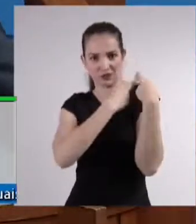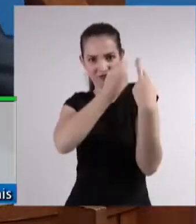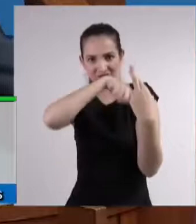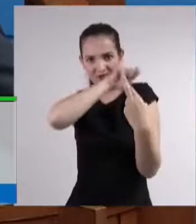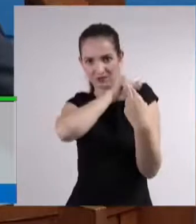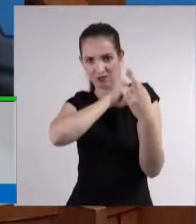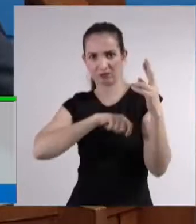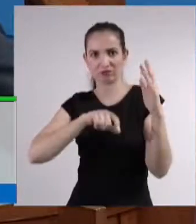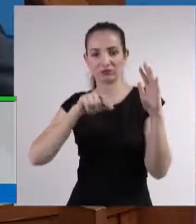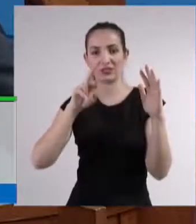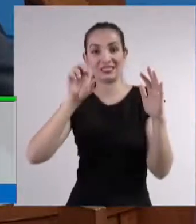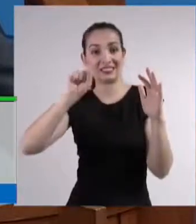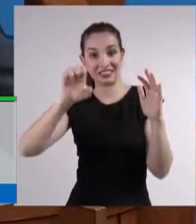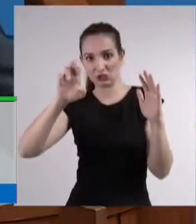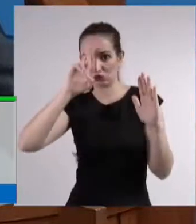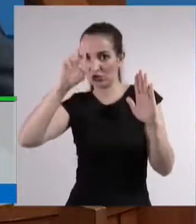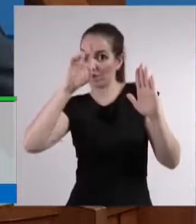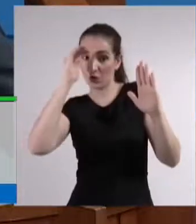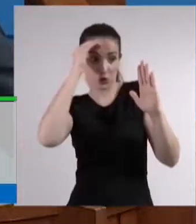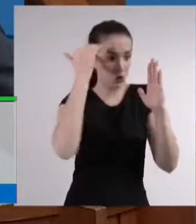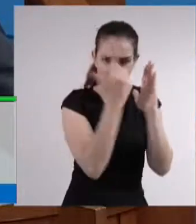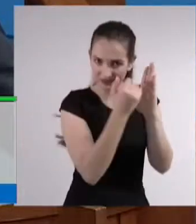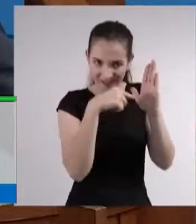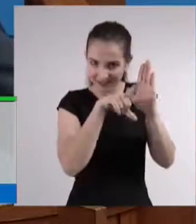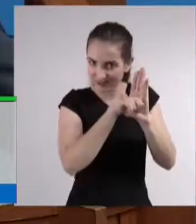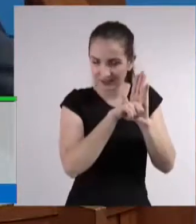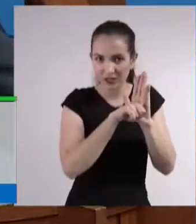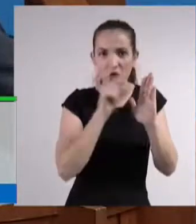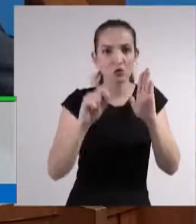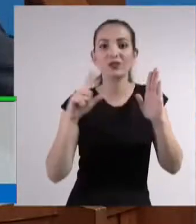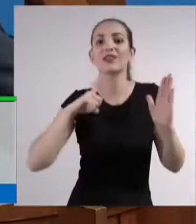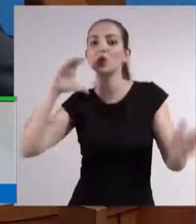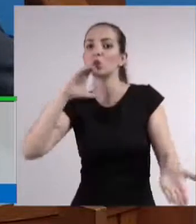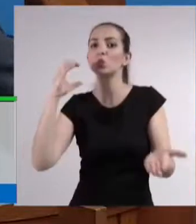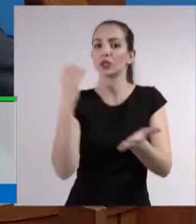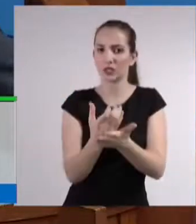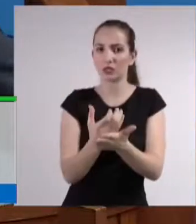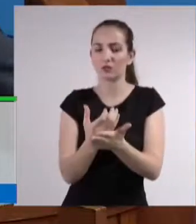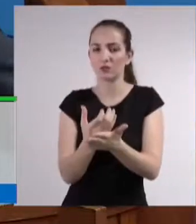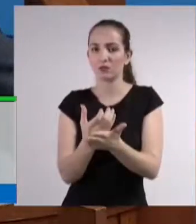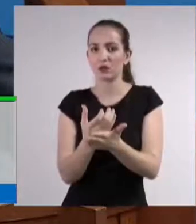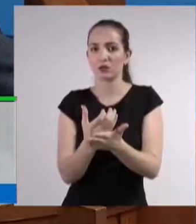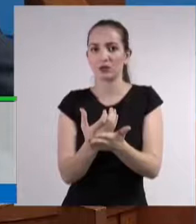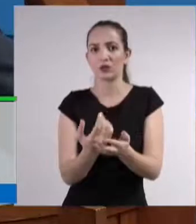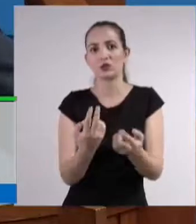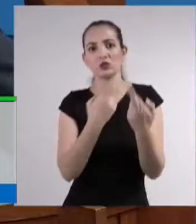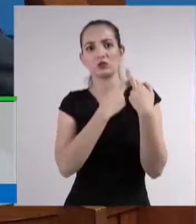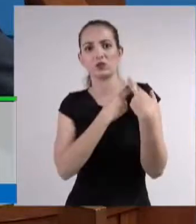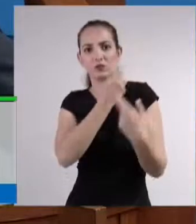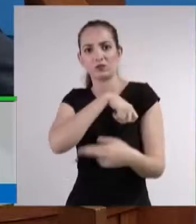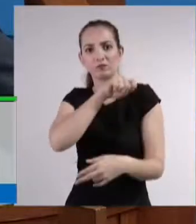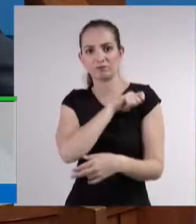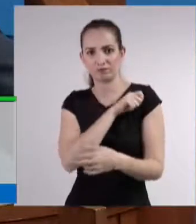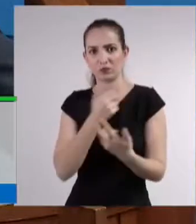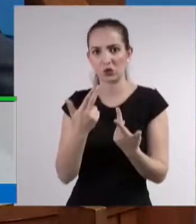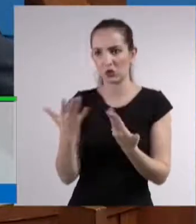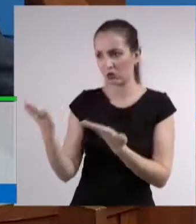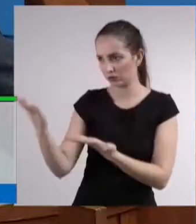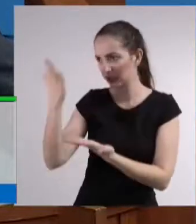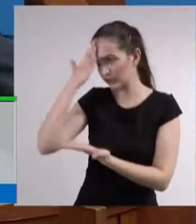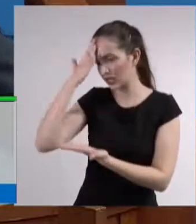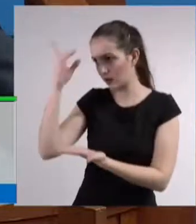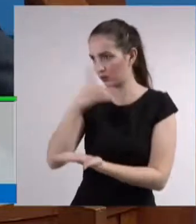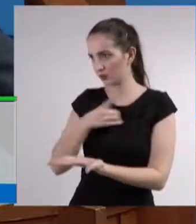Fiscal está incorrendo num crime de responsabilidade fiscal, deputada Amarildo Cruz.